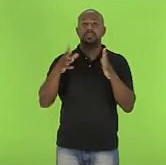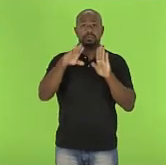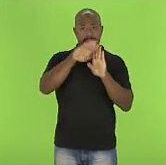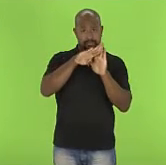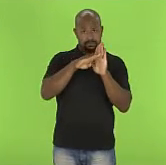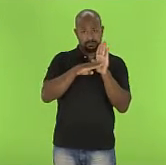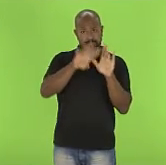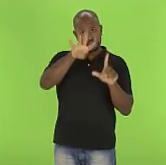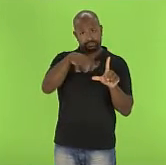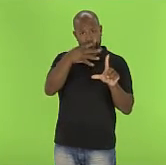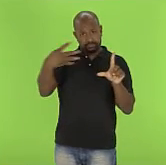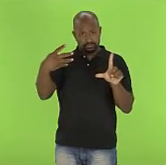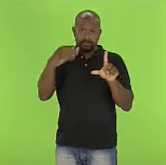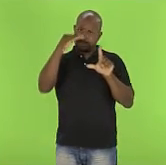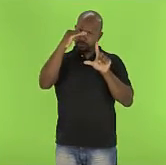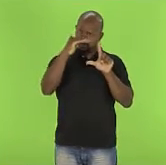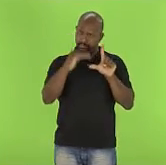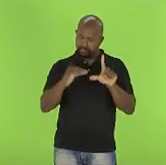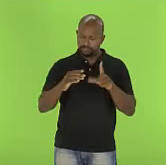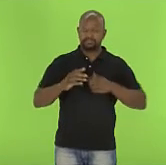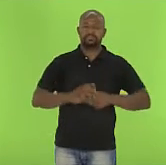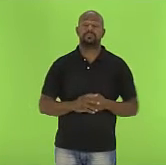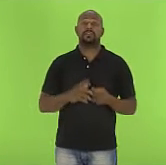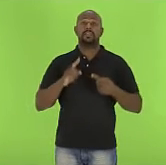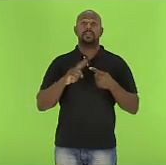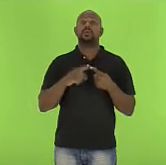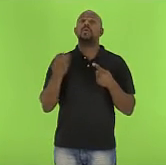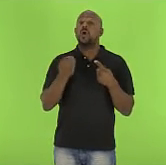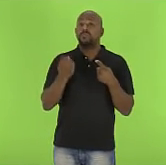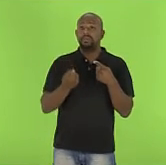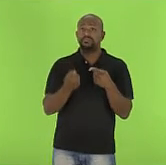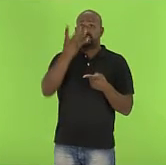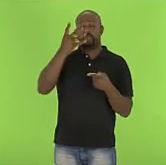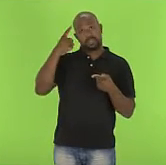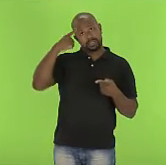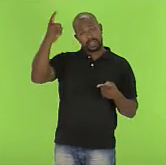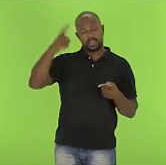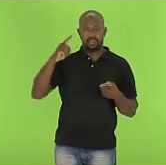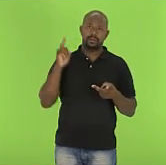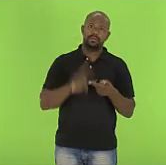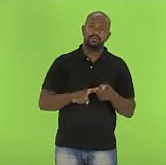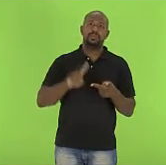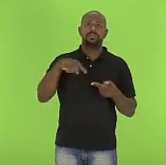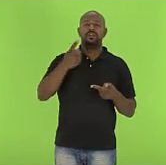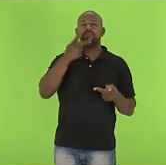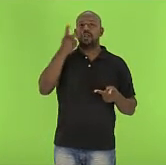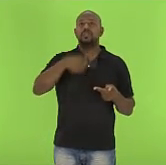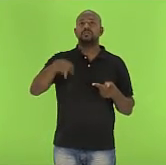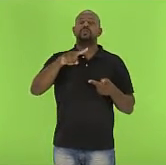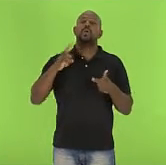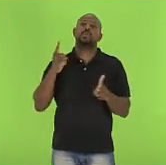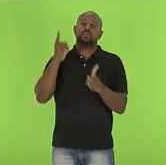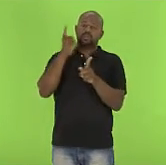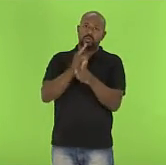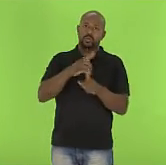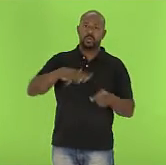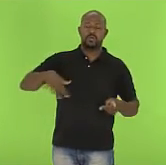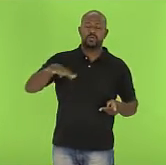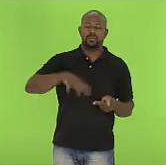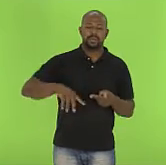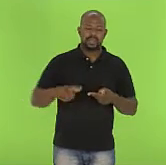o cronograma, ele passa pelo seguinte: ele começa de onde surgiu a ideia, depois a gente vai falar do nosso